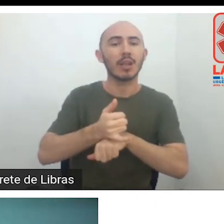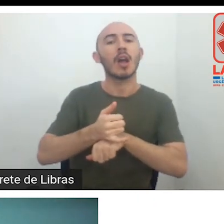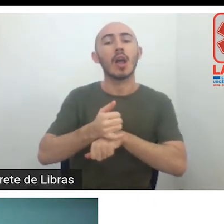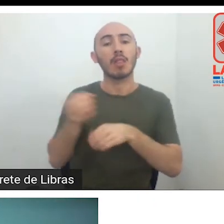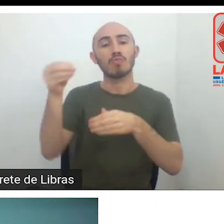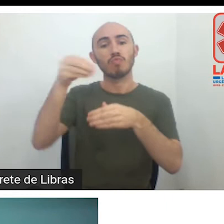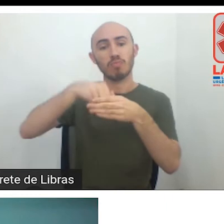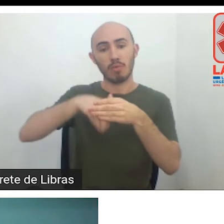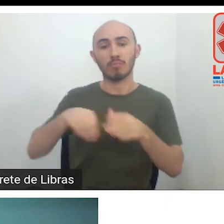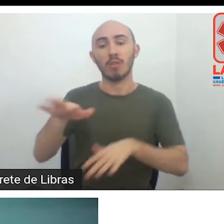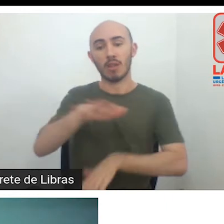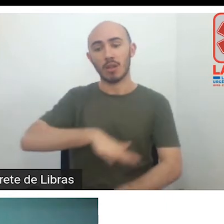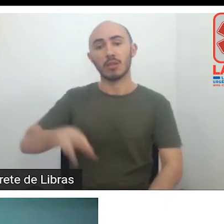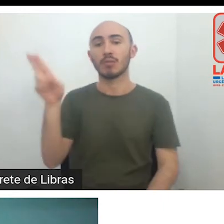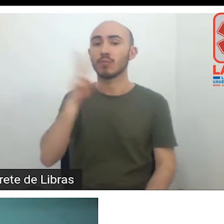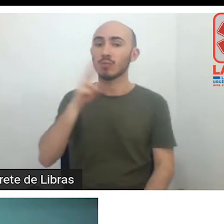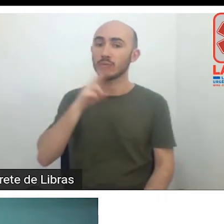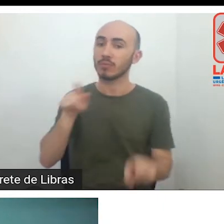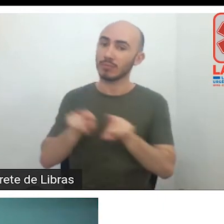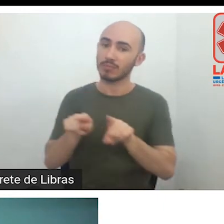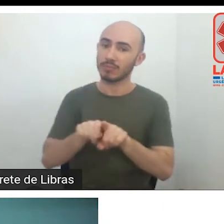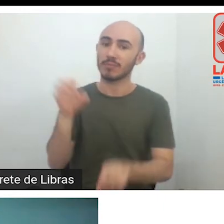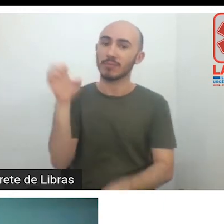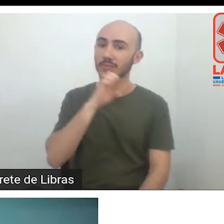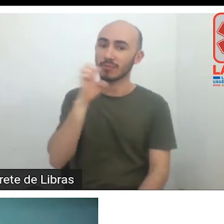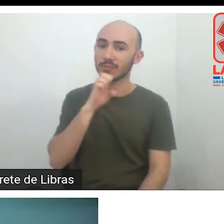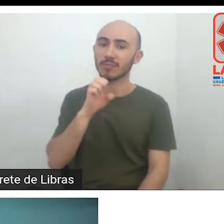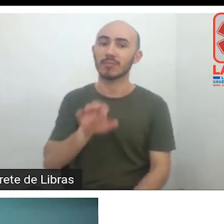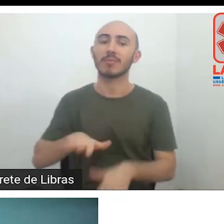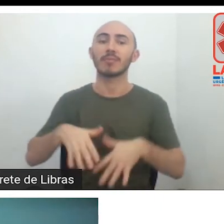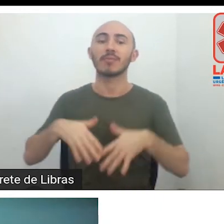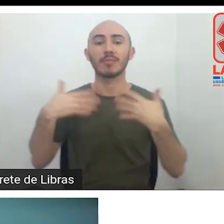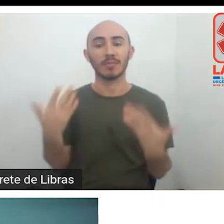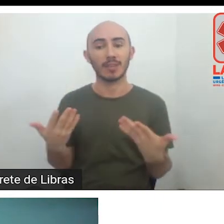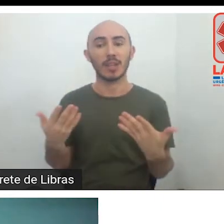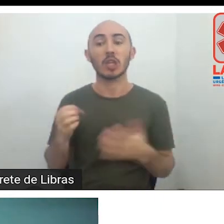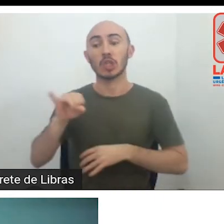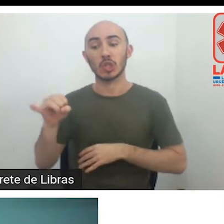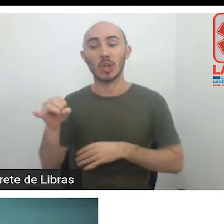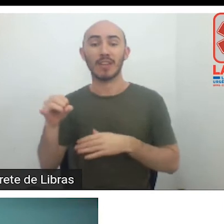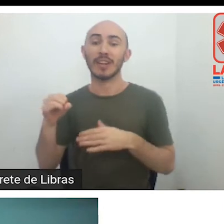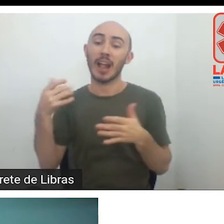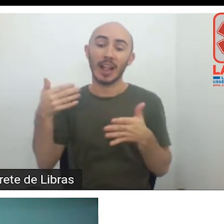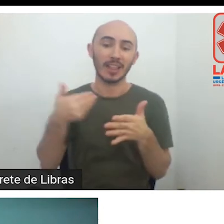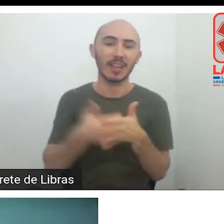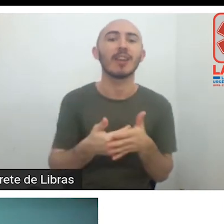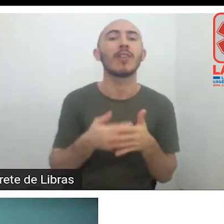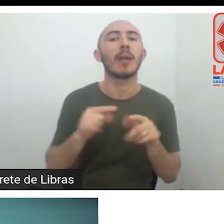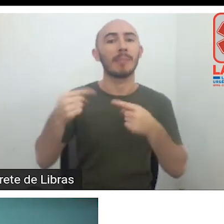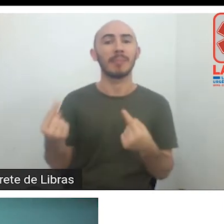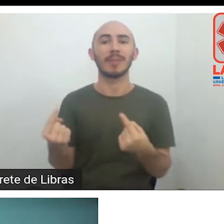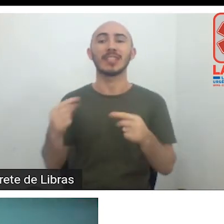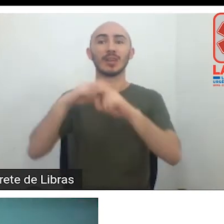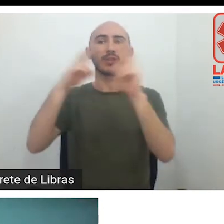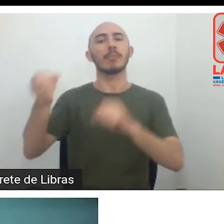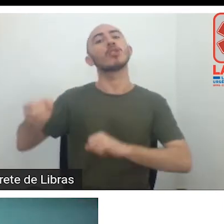urgência. Na verdade, esse termo adequado é adequado até agora, né? Porque é um tema novo, uma doença nova que a gente ainda